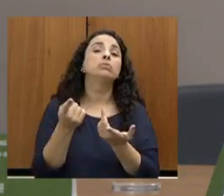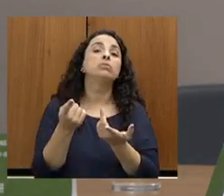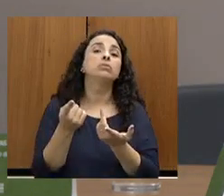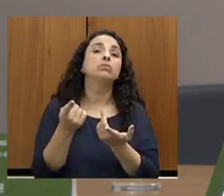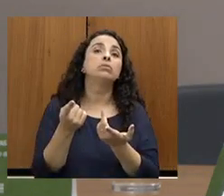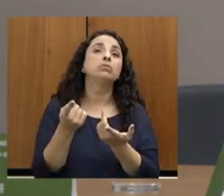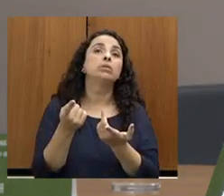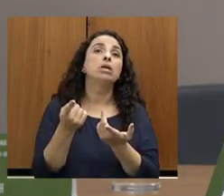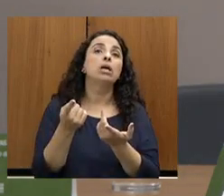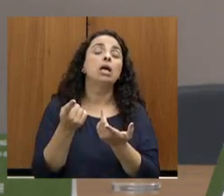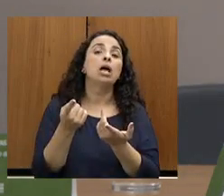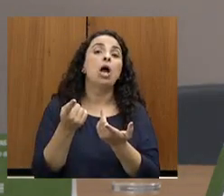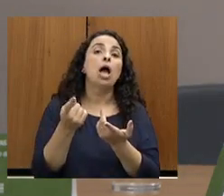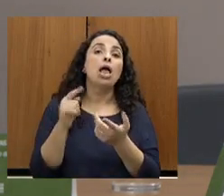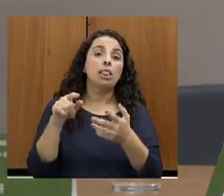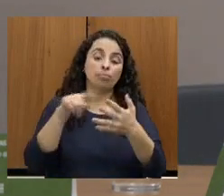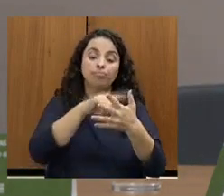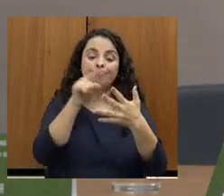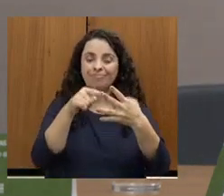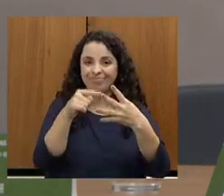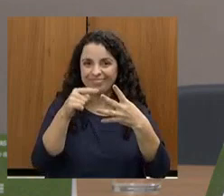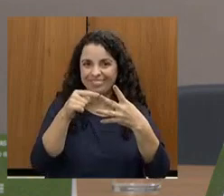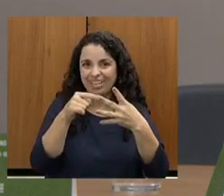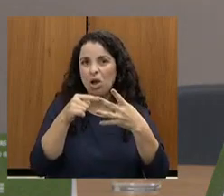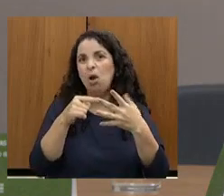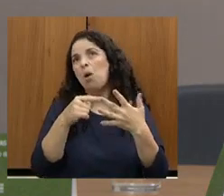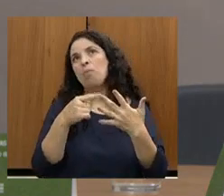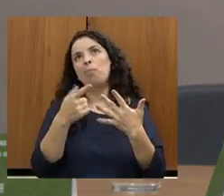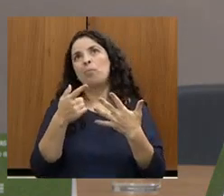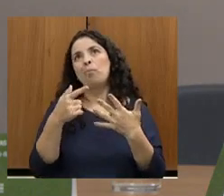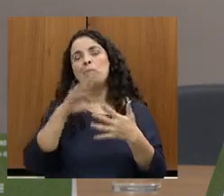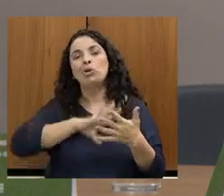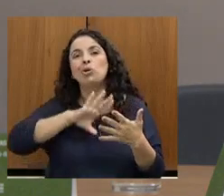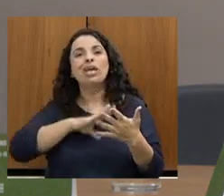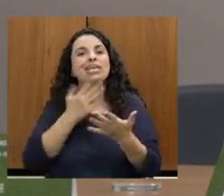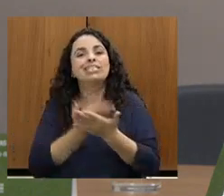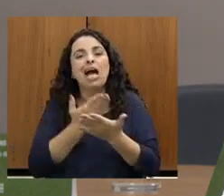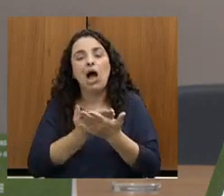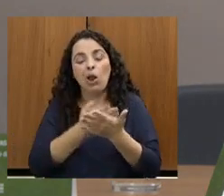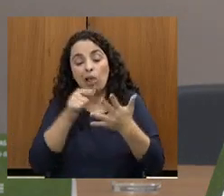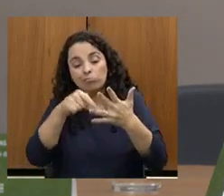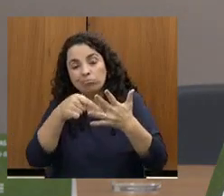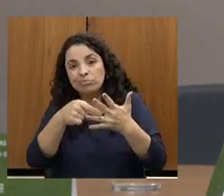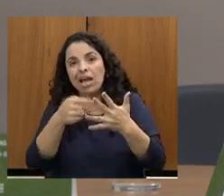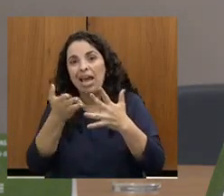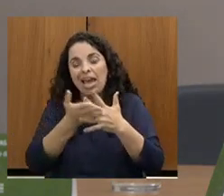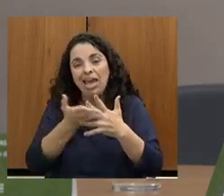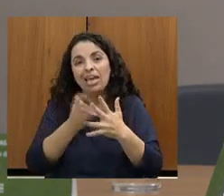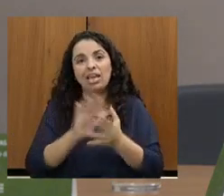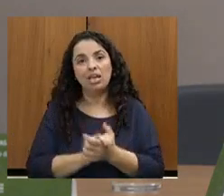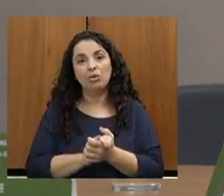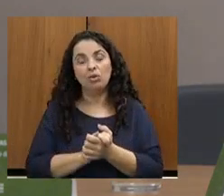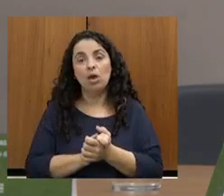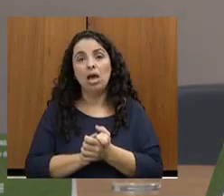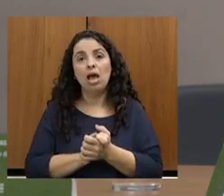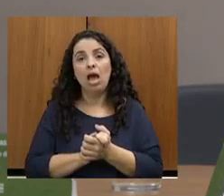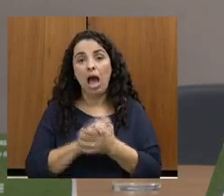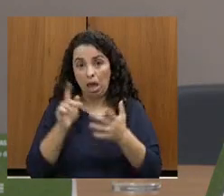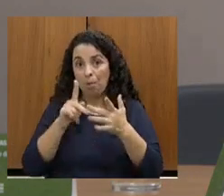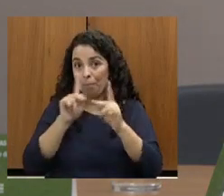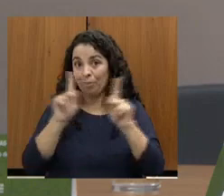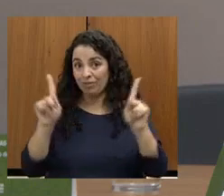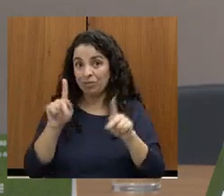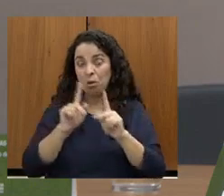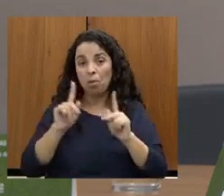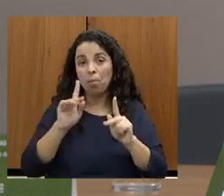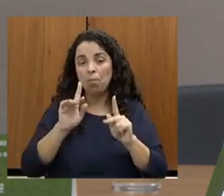Deixa o Davi dormindo na carteira, dormindo e vai embora. por que meu filho não foi encaminhado à enfermaria a